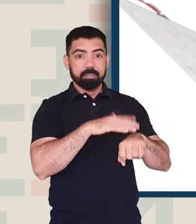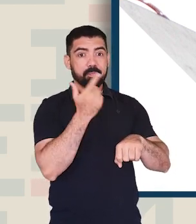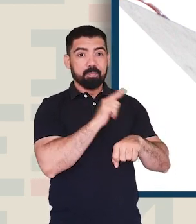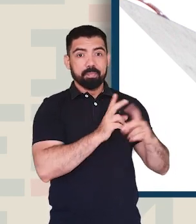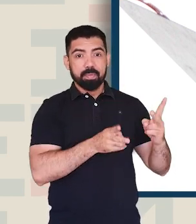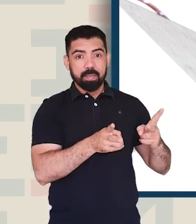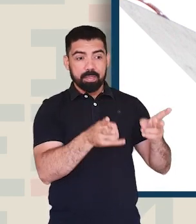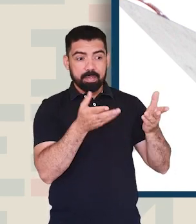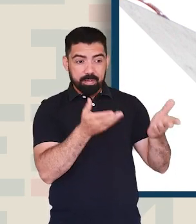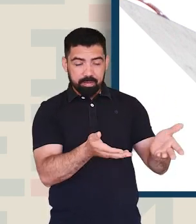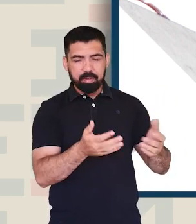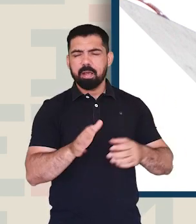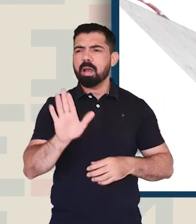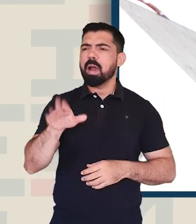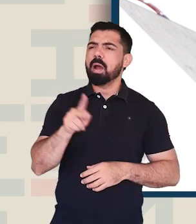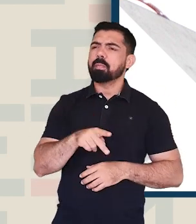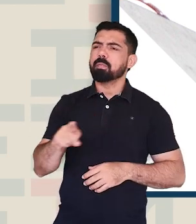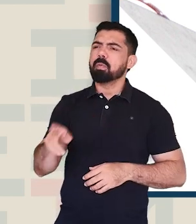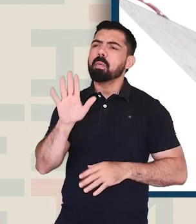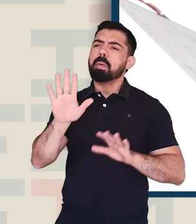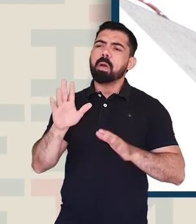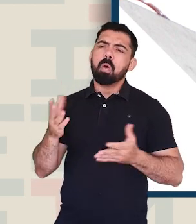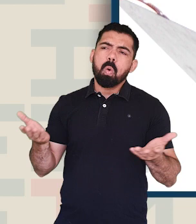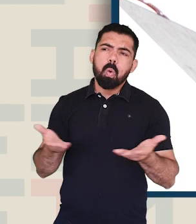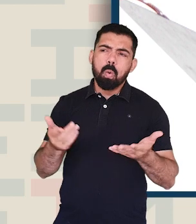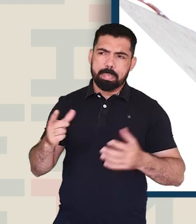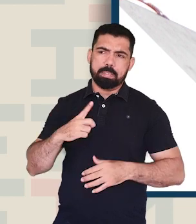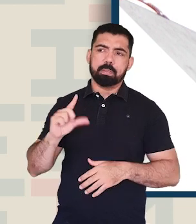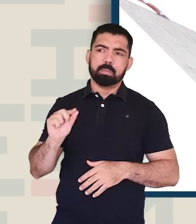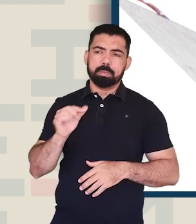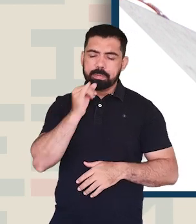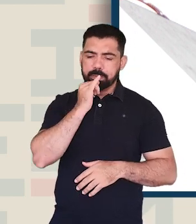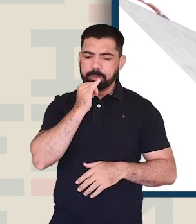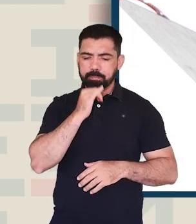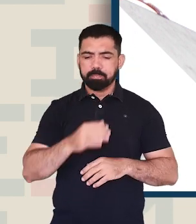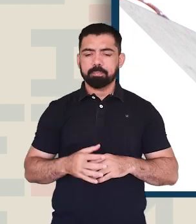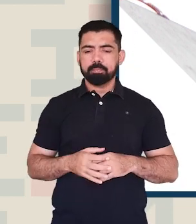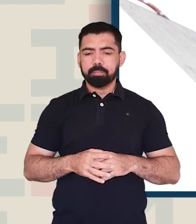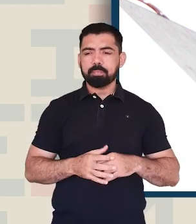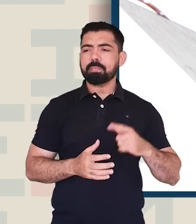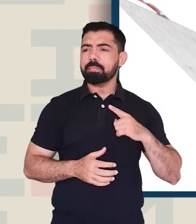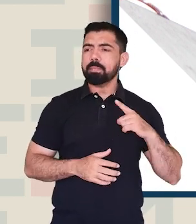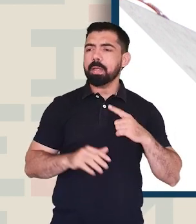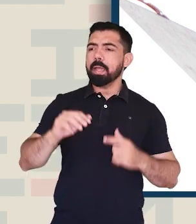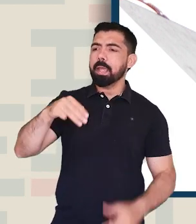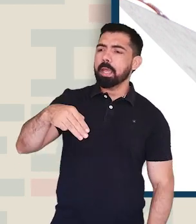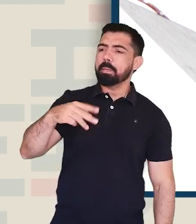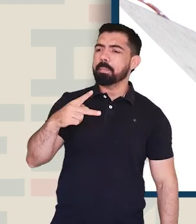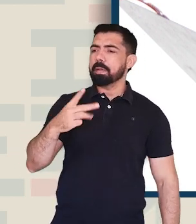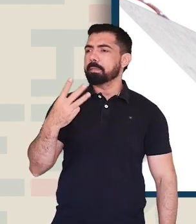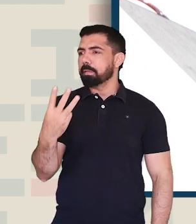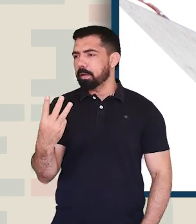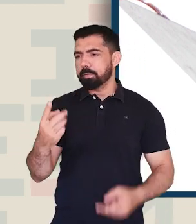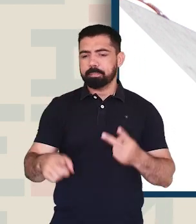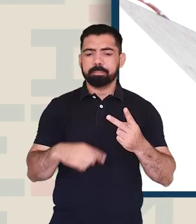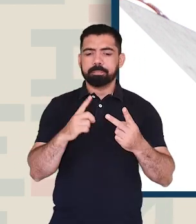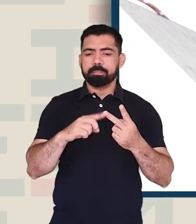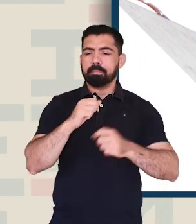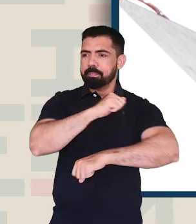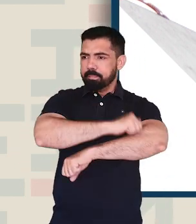mantê-la. Ah, professor, mas hoje em dia a gente tem aí o MP3, né? A gente tem